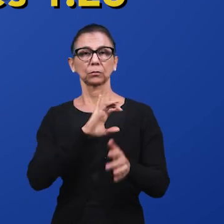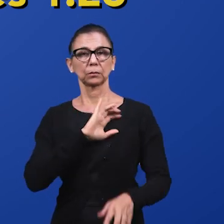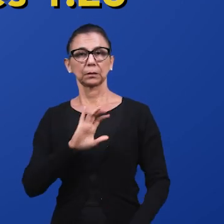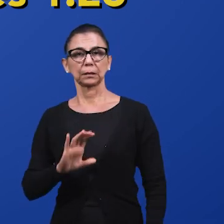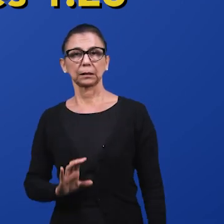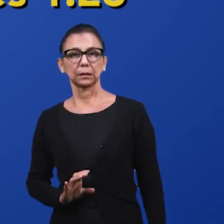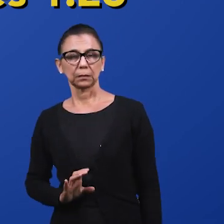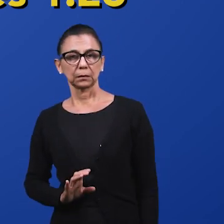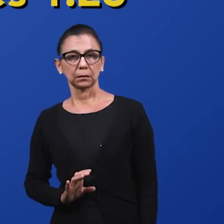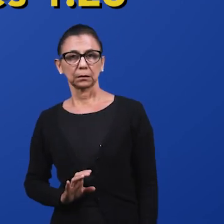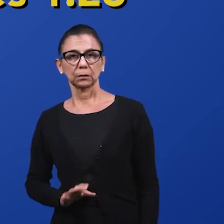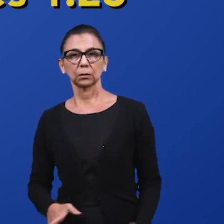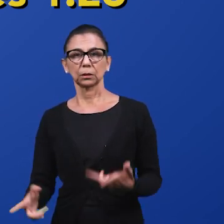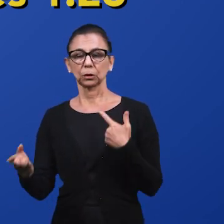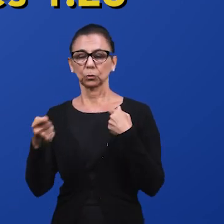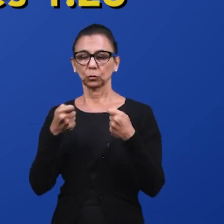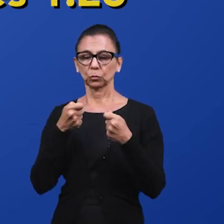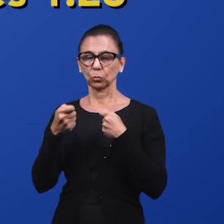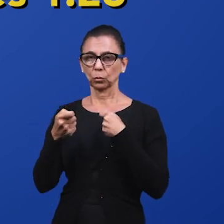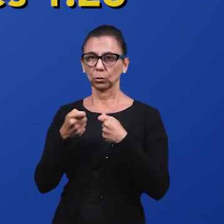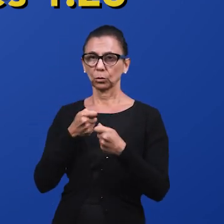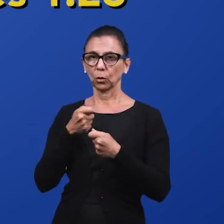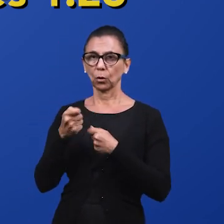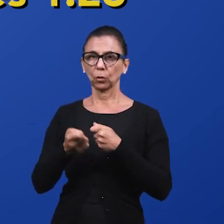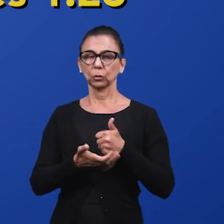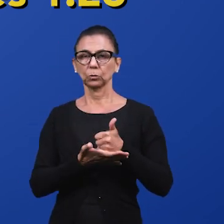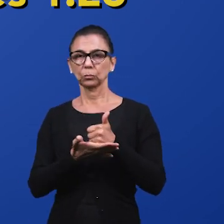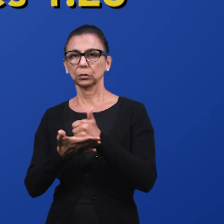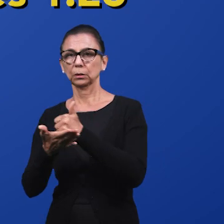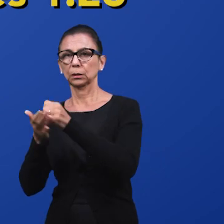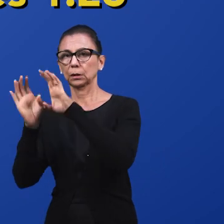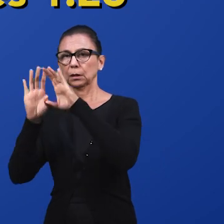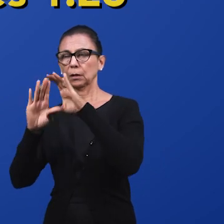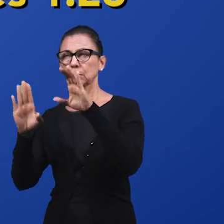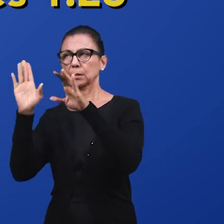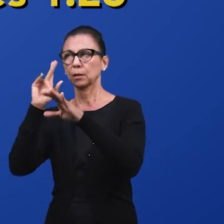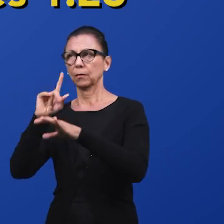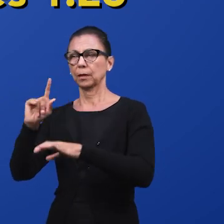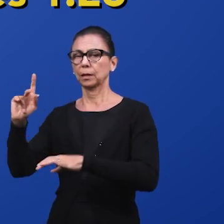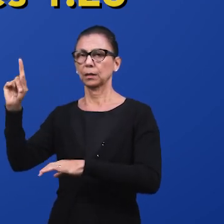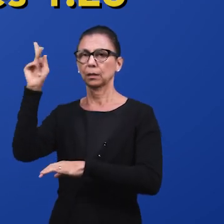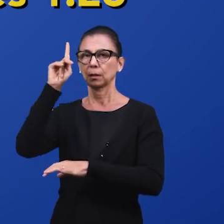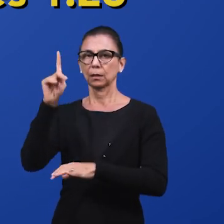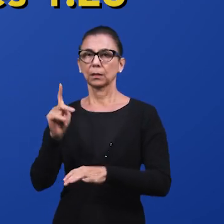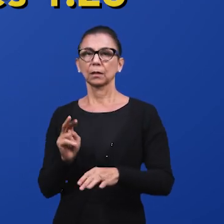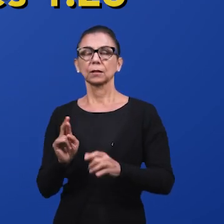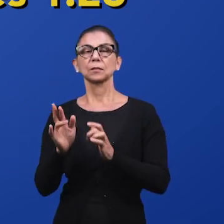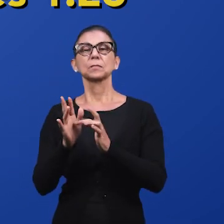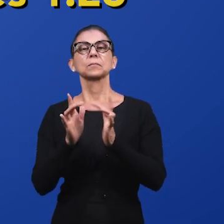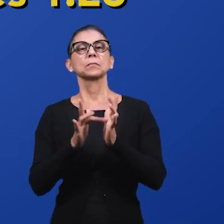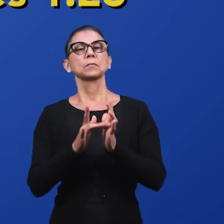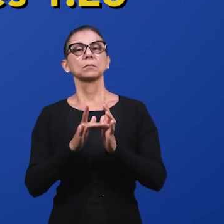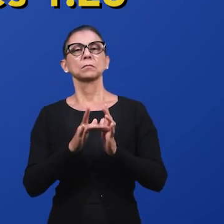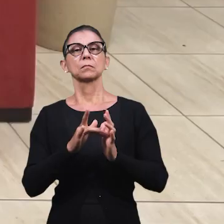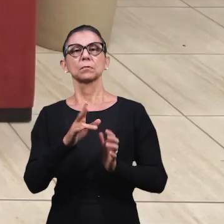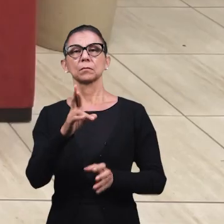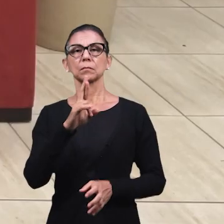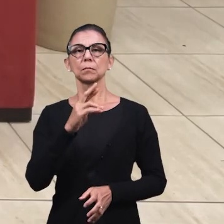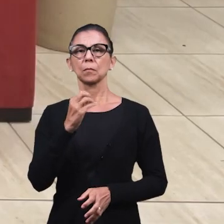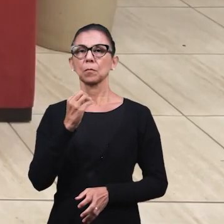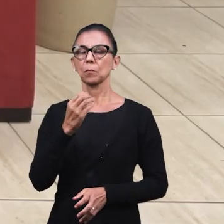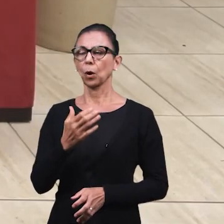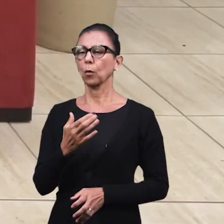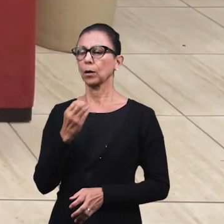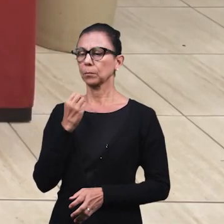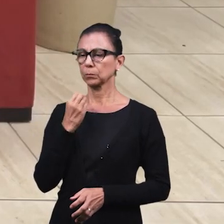Cristo, que está em nós e nos guia até a vida eterna. A paz do Senhor Jesus.